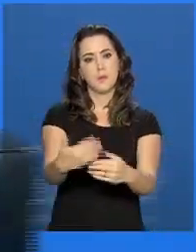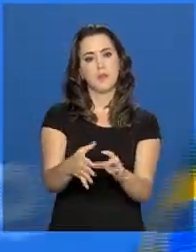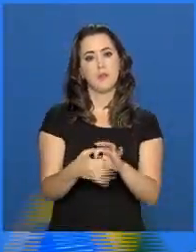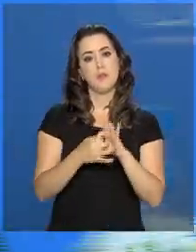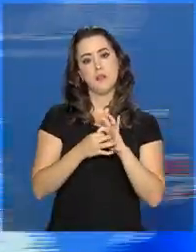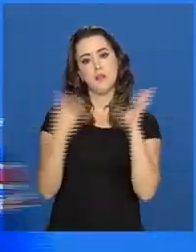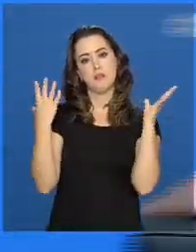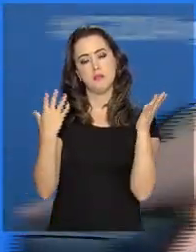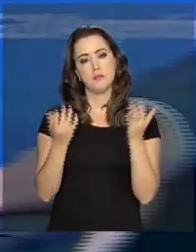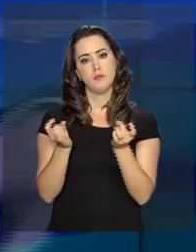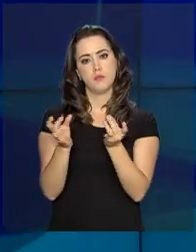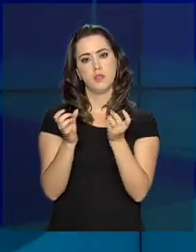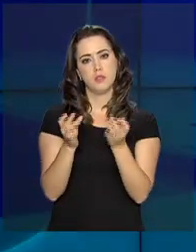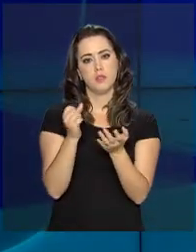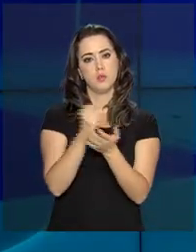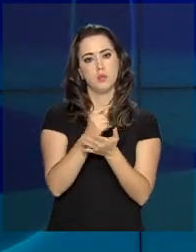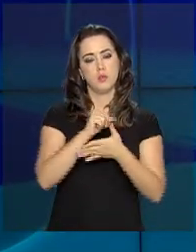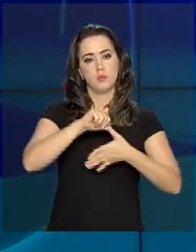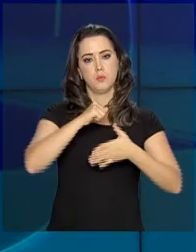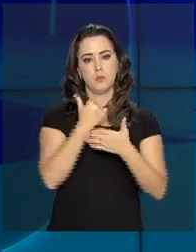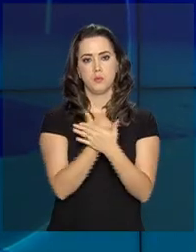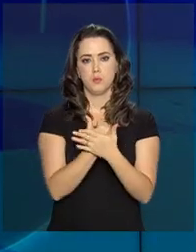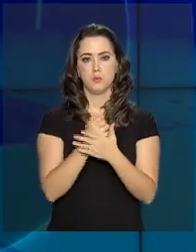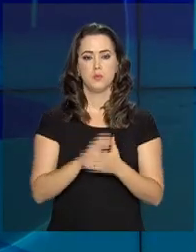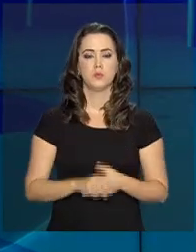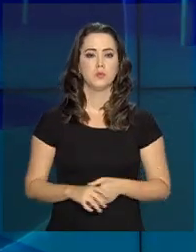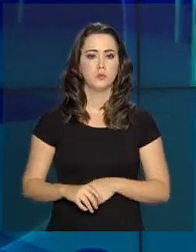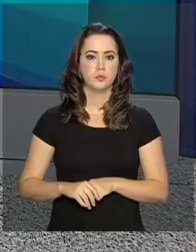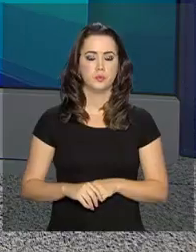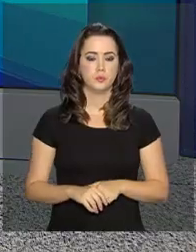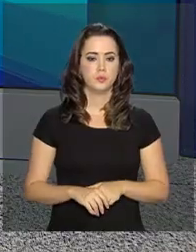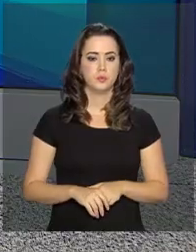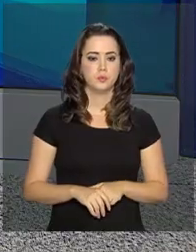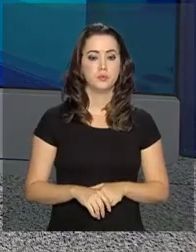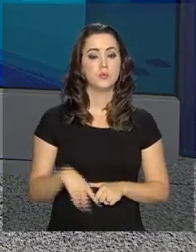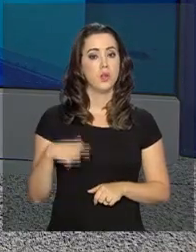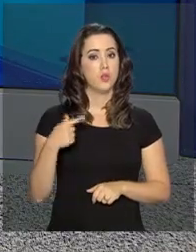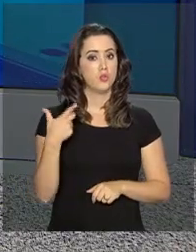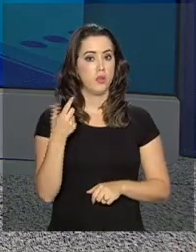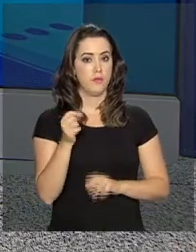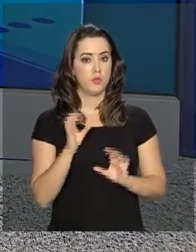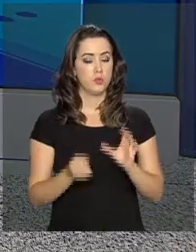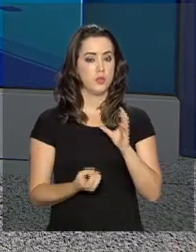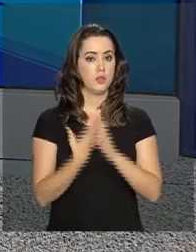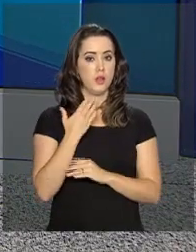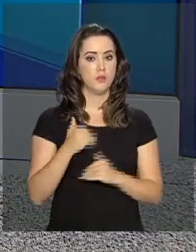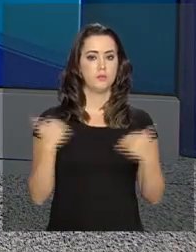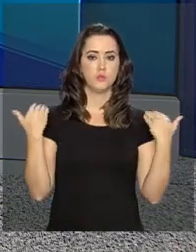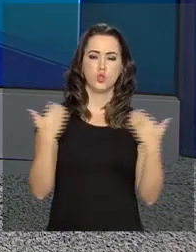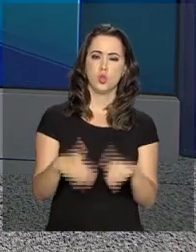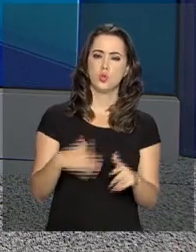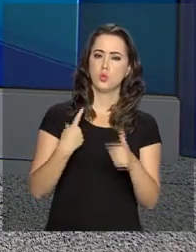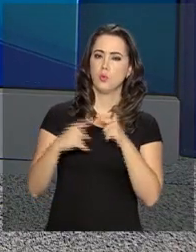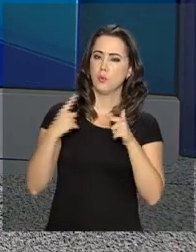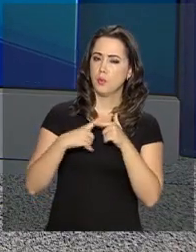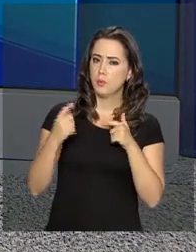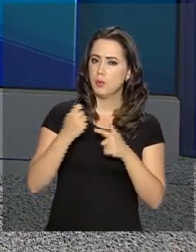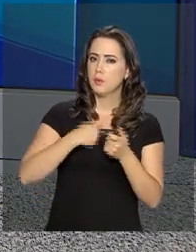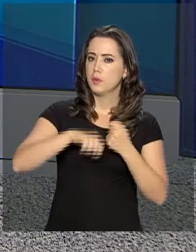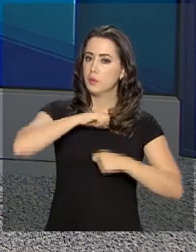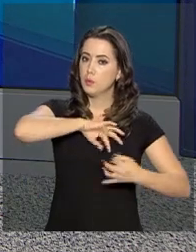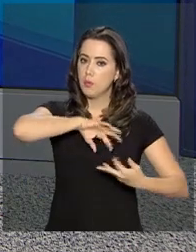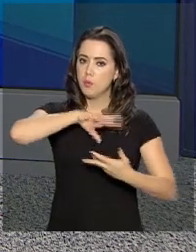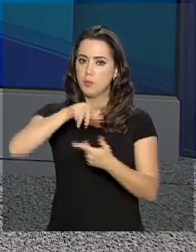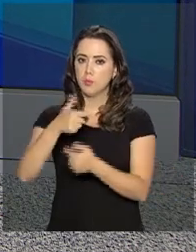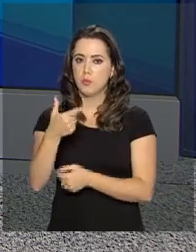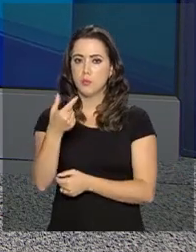em um acordo de livre comércio com Mercosul. O G20 foi criado para enfrentar a crise financeira